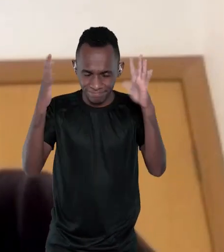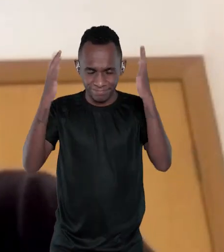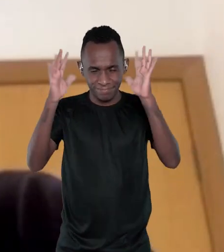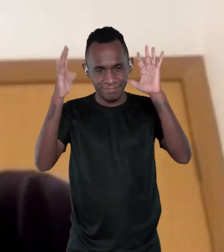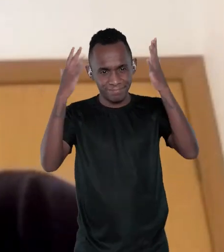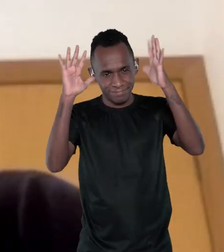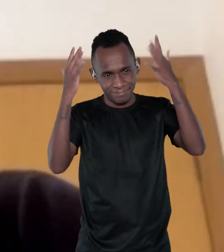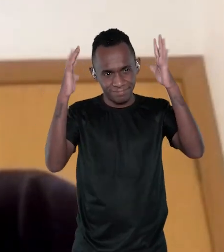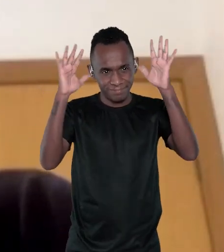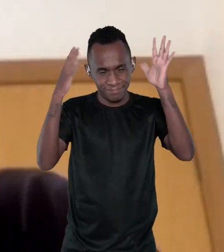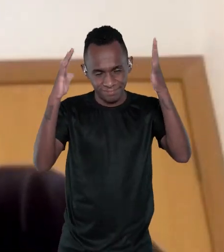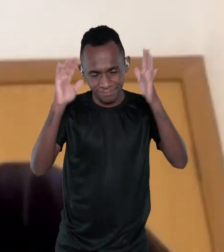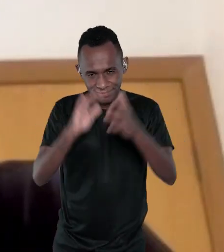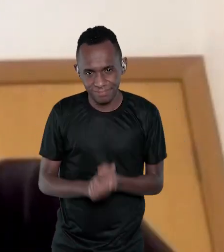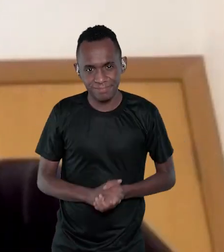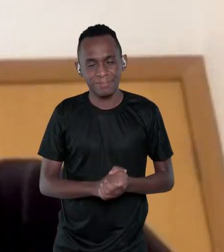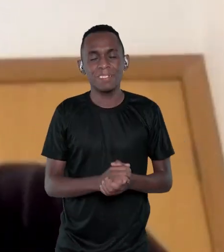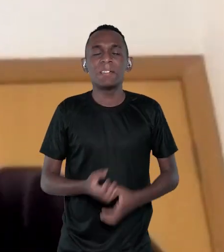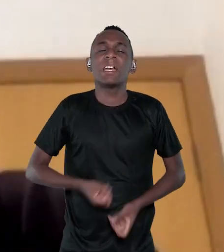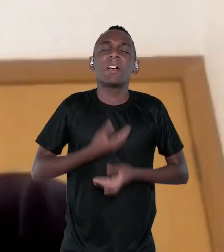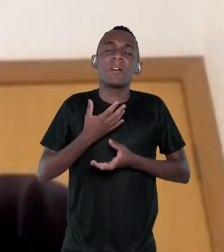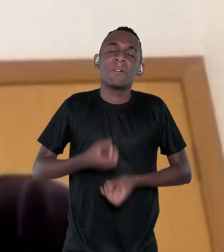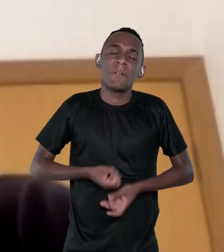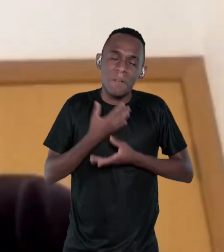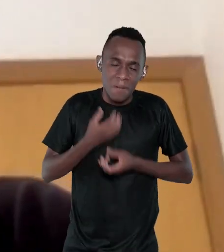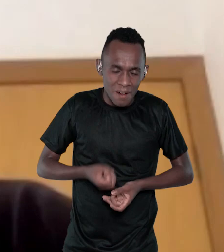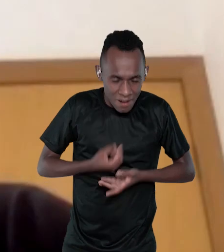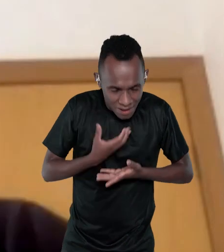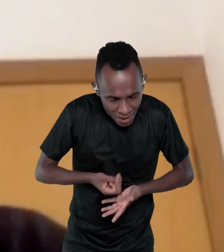gerações. Ponto final.